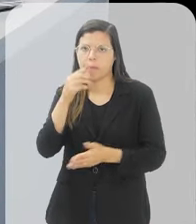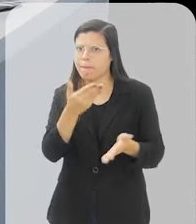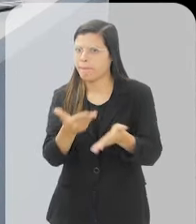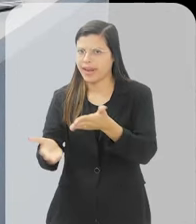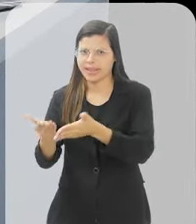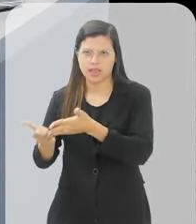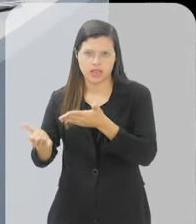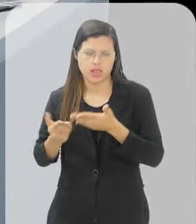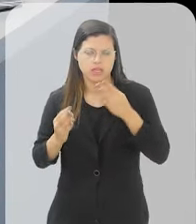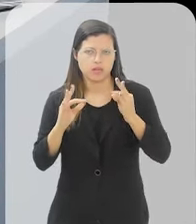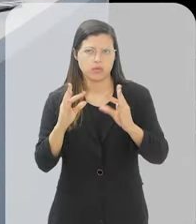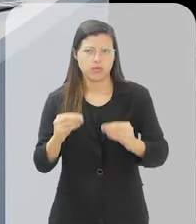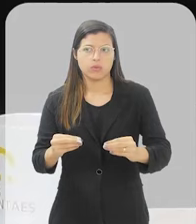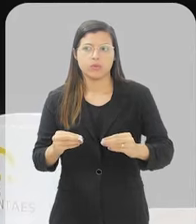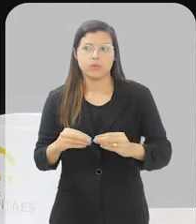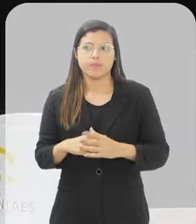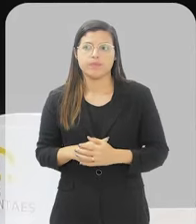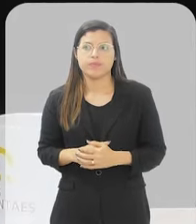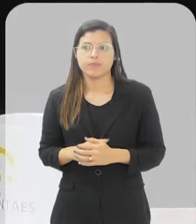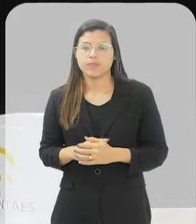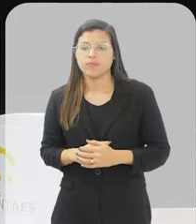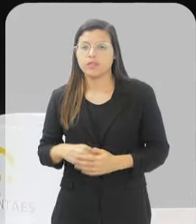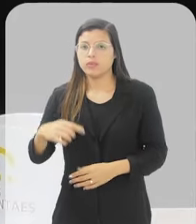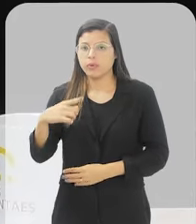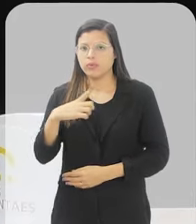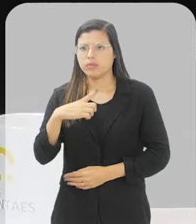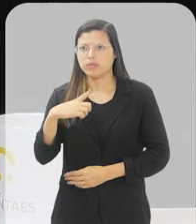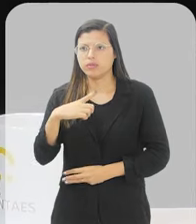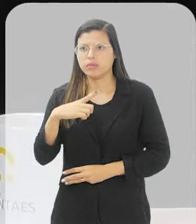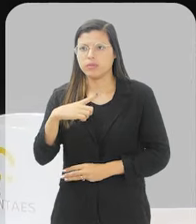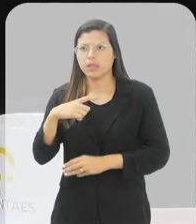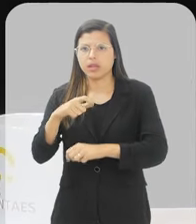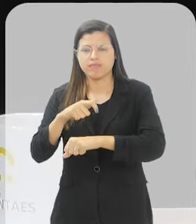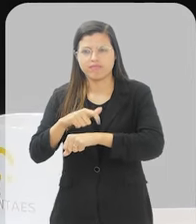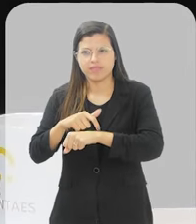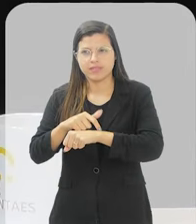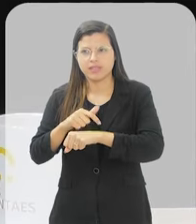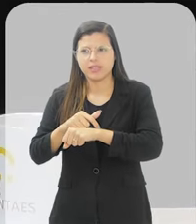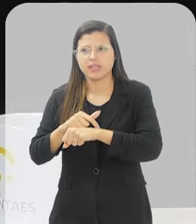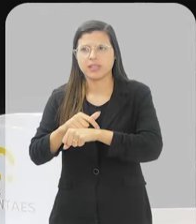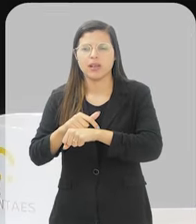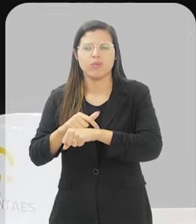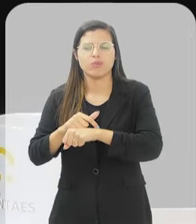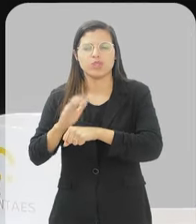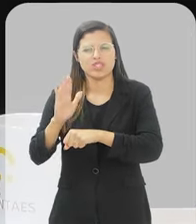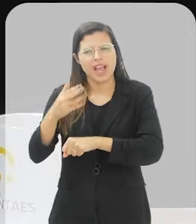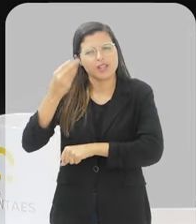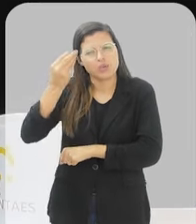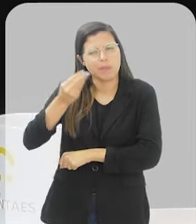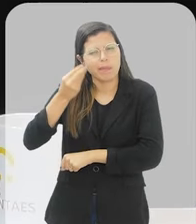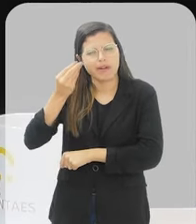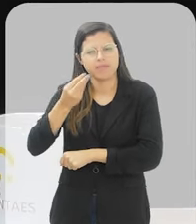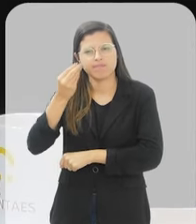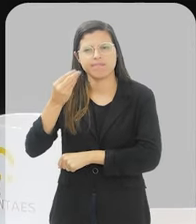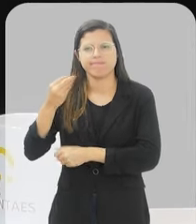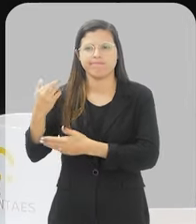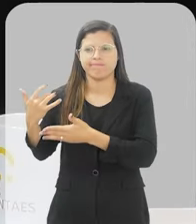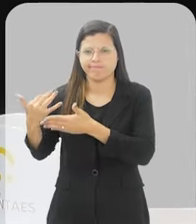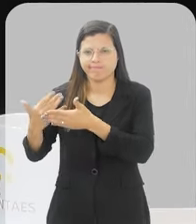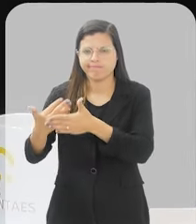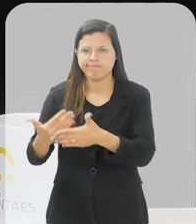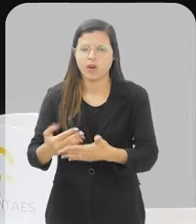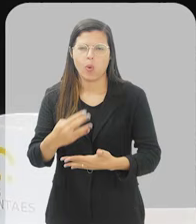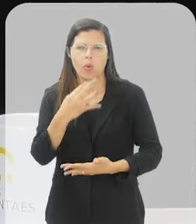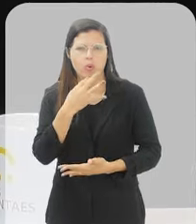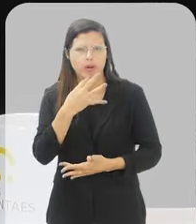Ou então, quando você já tem um certo tempo de escola de samba e já tem já um